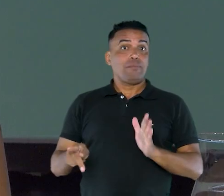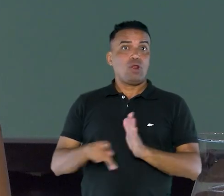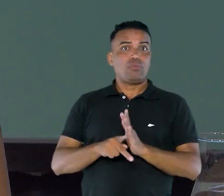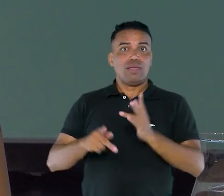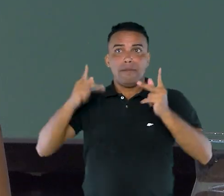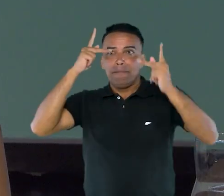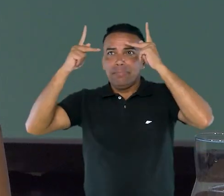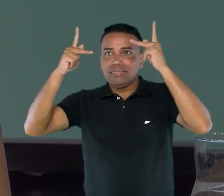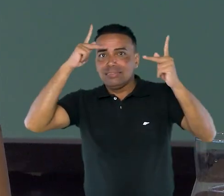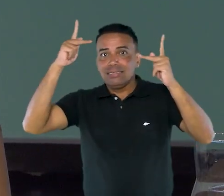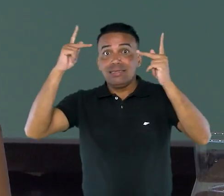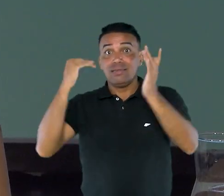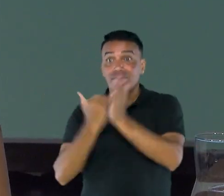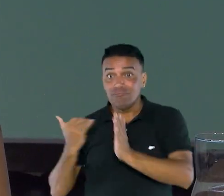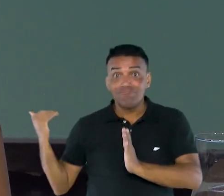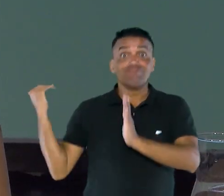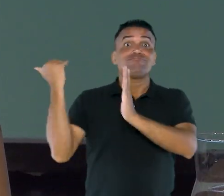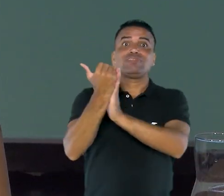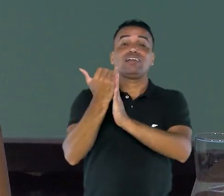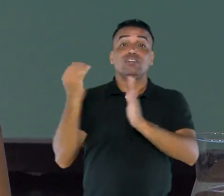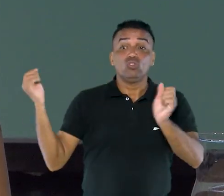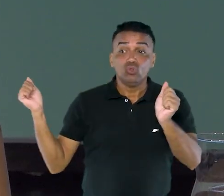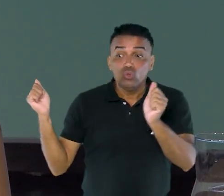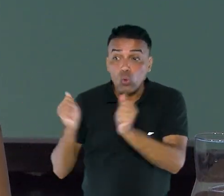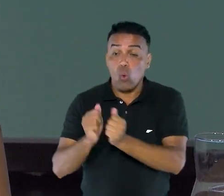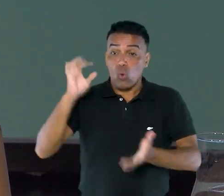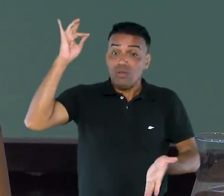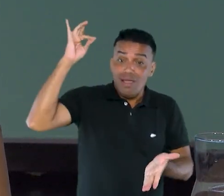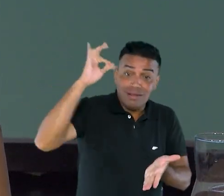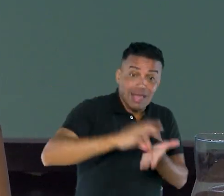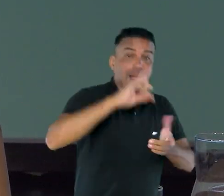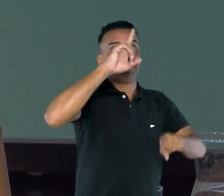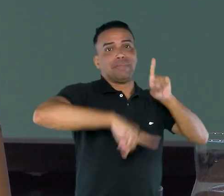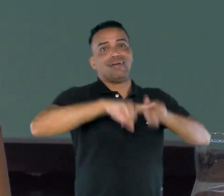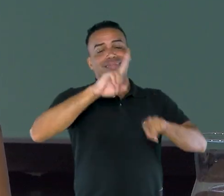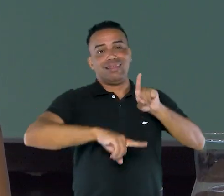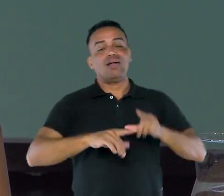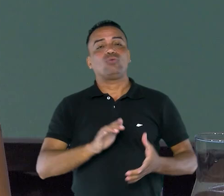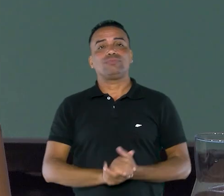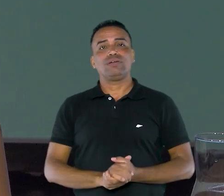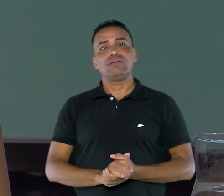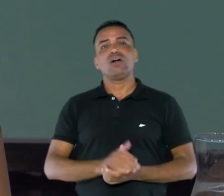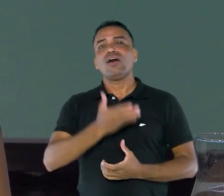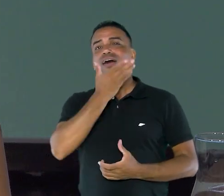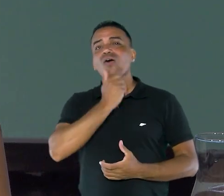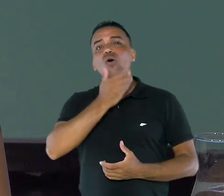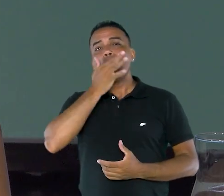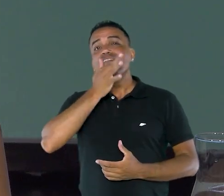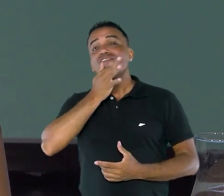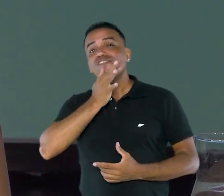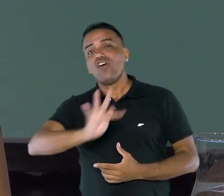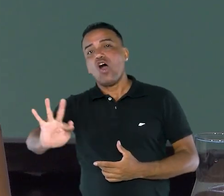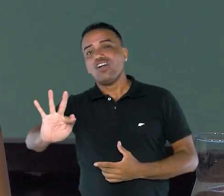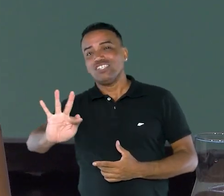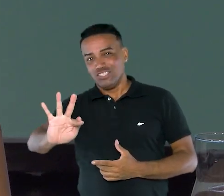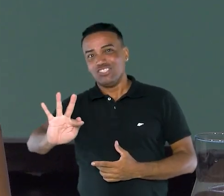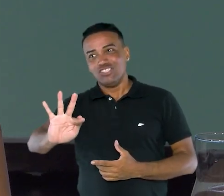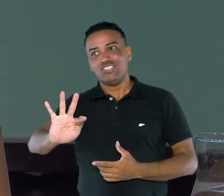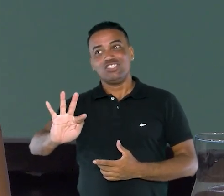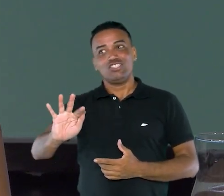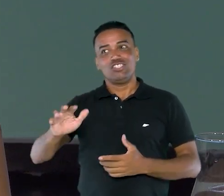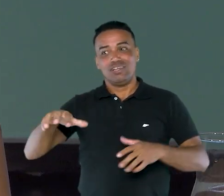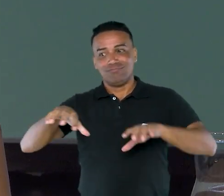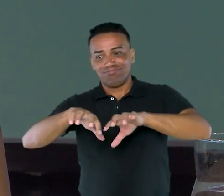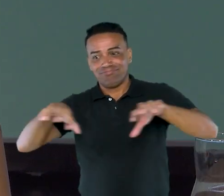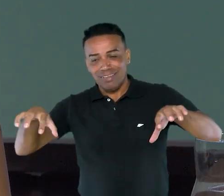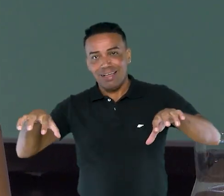também soberana, junto com a realidade material. O Freud faz essa distinção até dessas